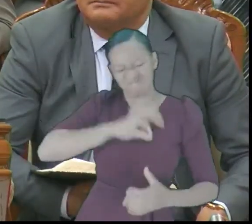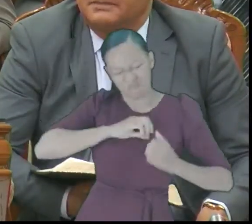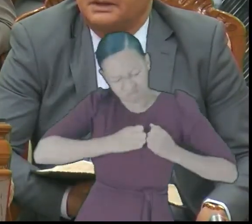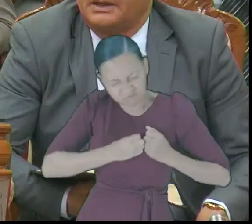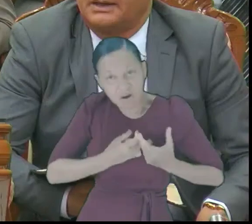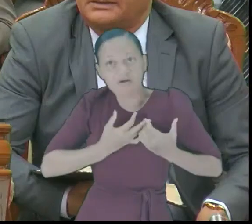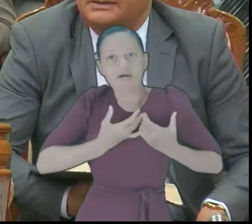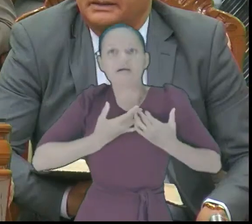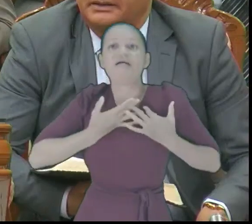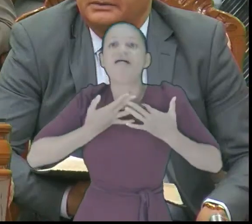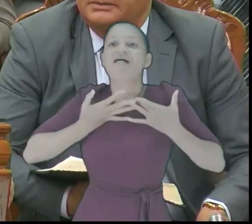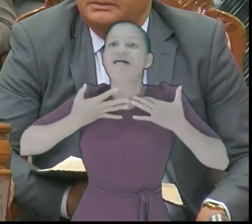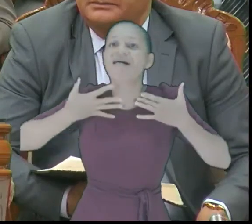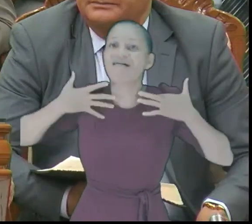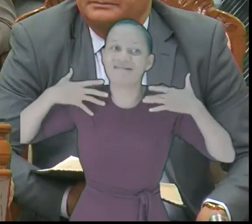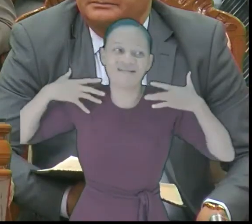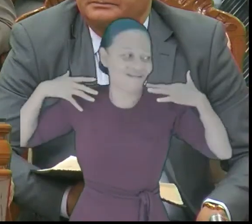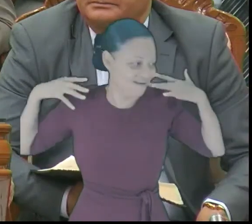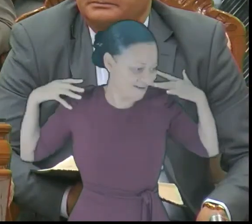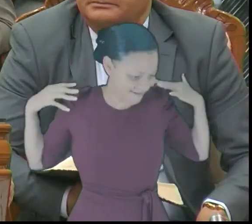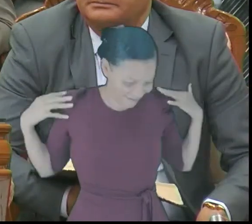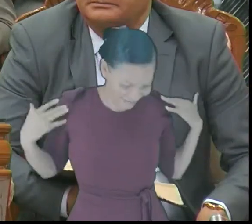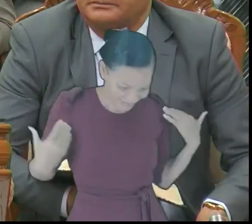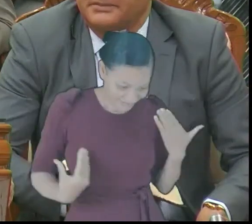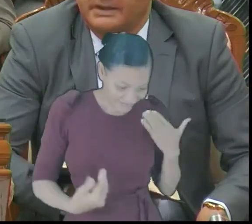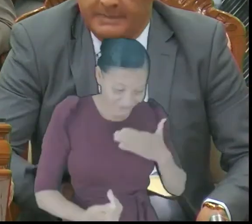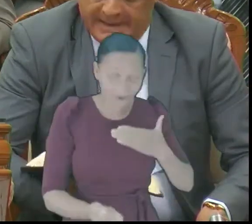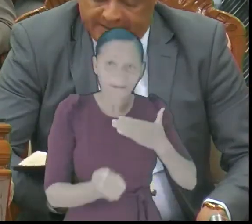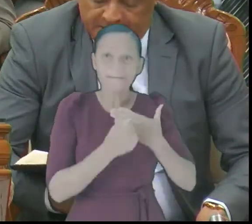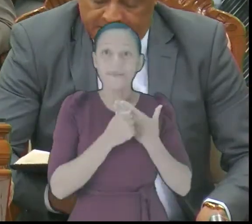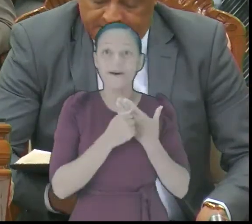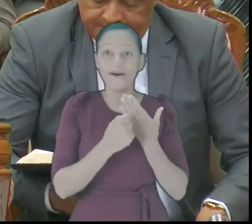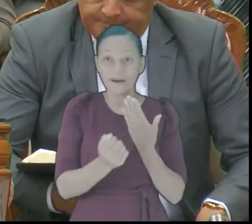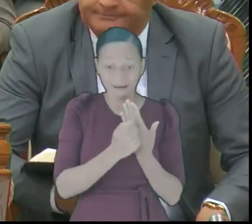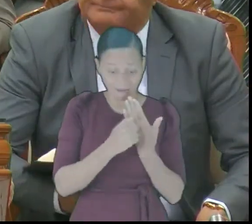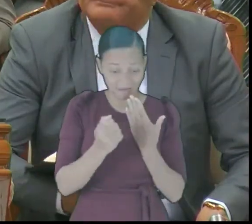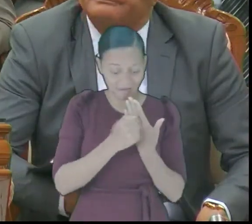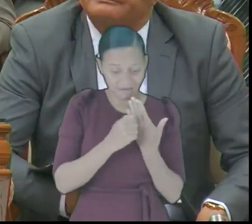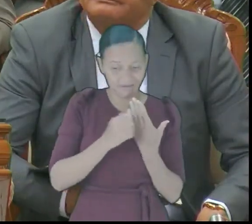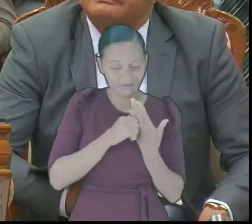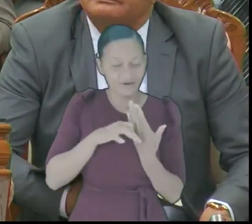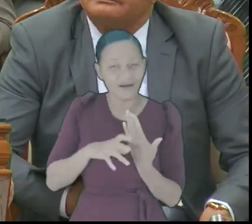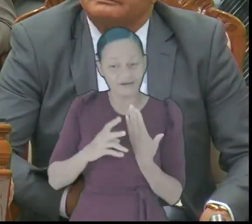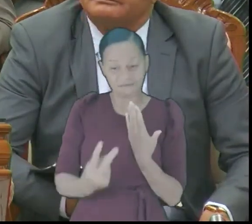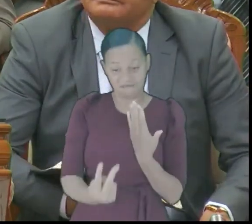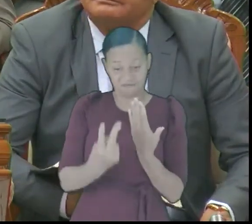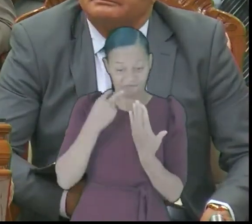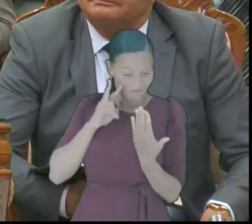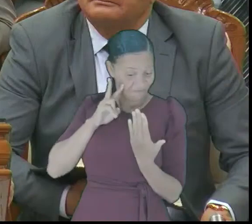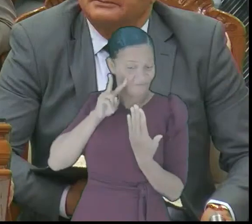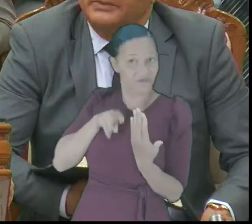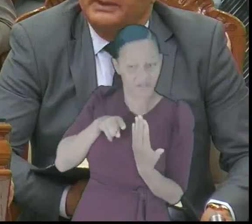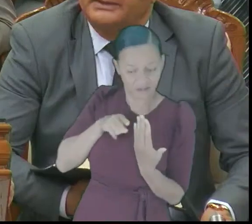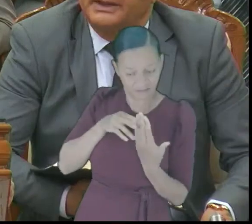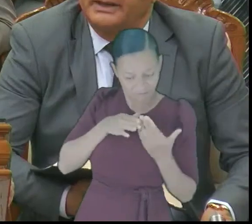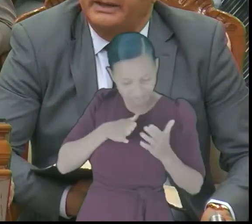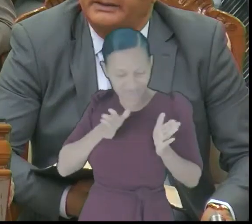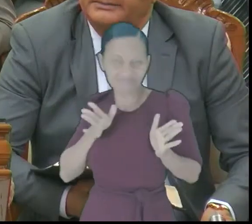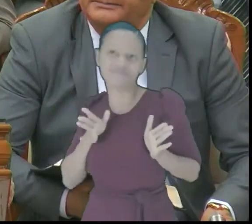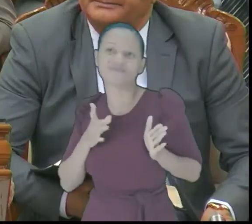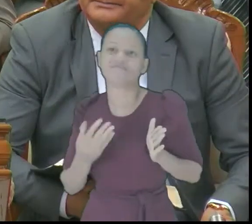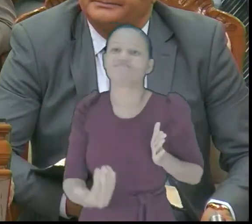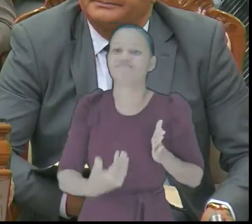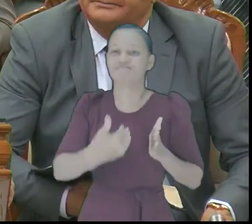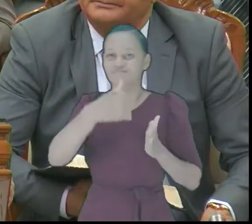você. Ele disse, eis que estou à porta, se alguém ouvir a minha voz e abrir a porta, eu